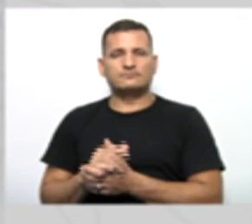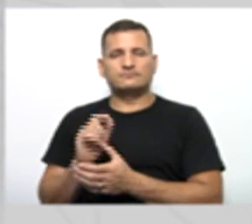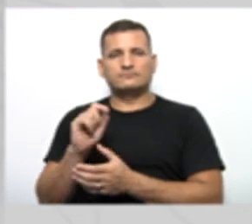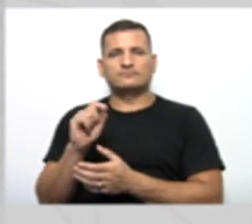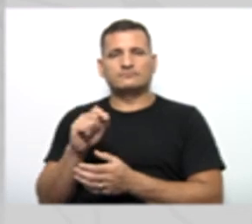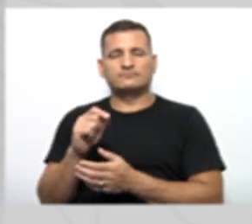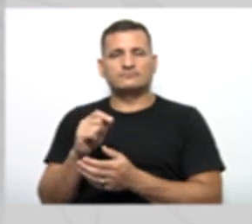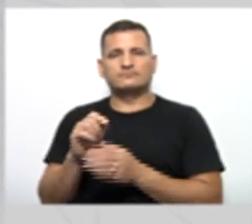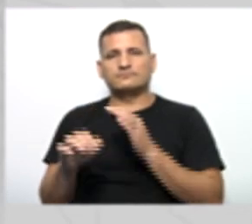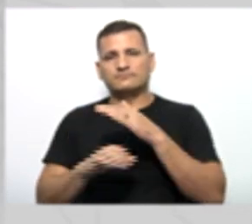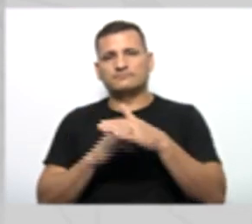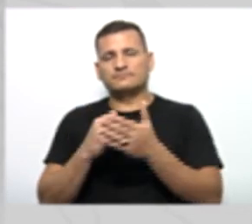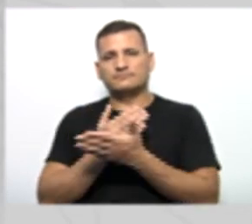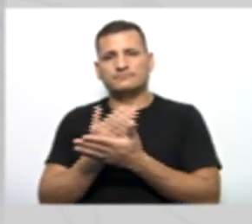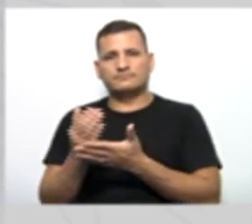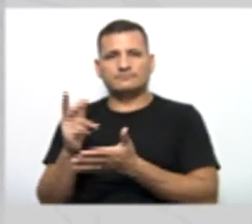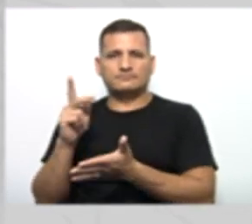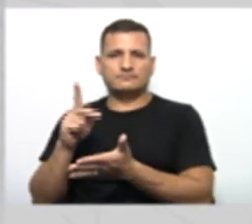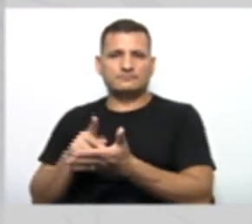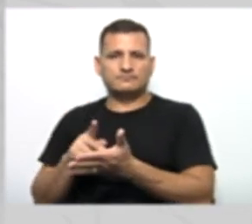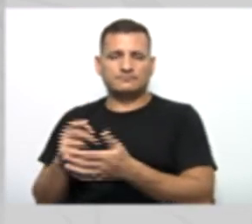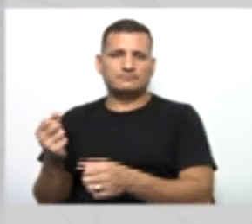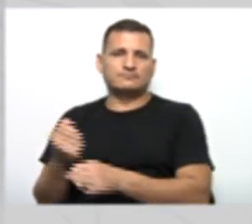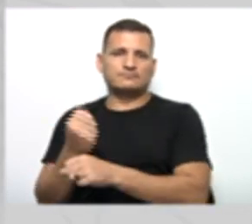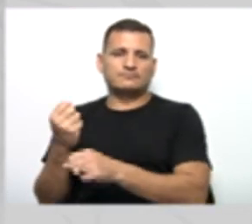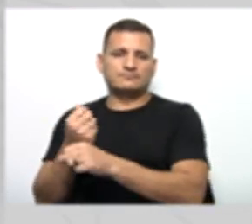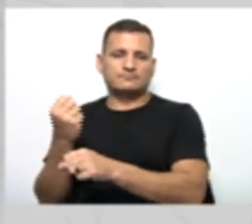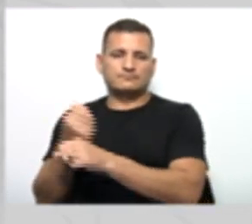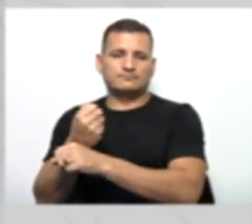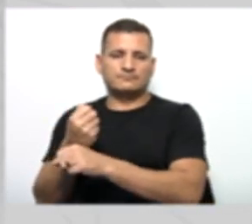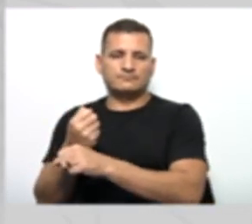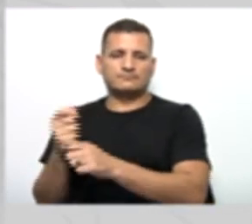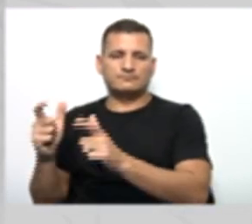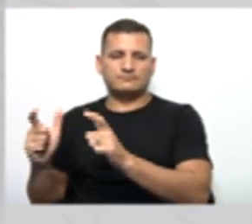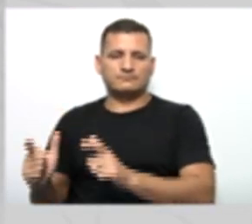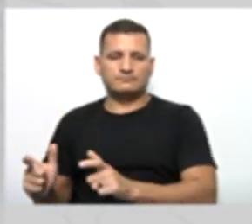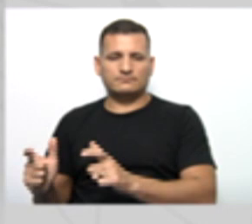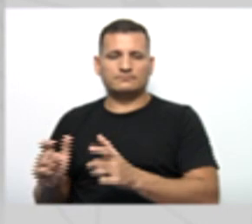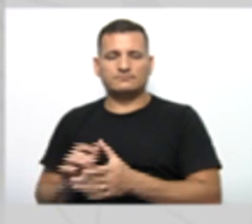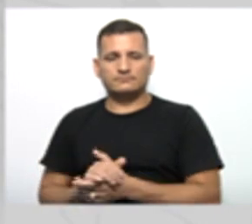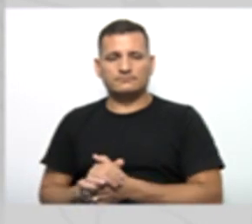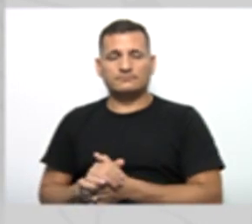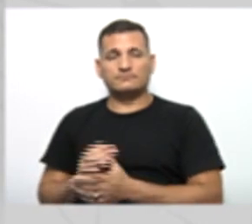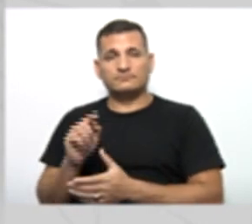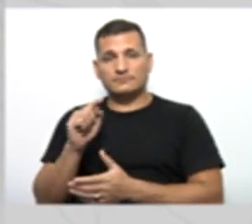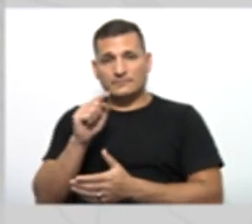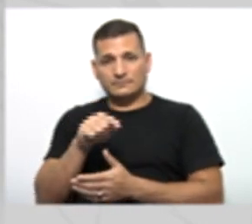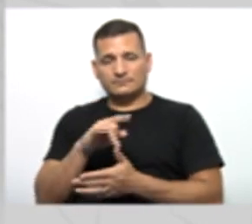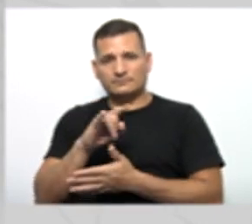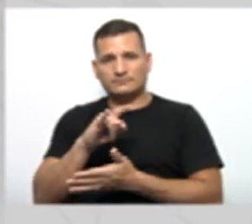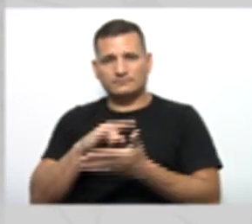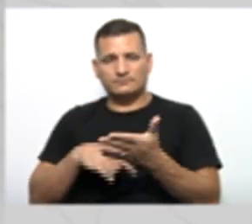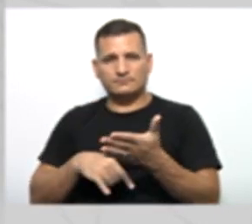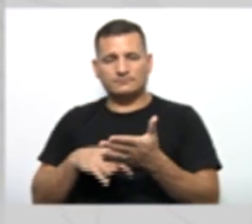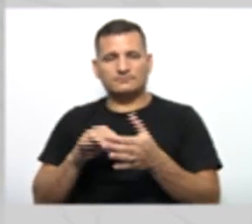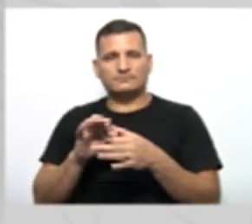começar realmente a ser construída, onde ela vai ser instalada no local. Essa licença pode ter